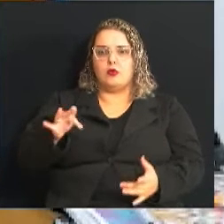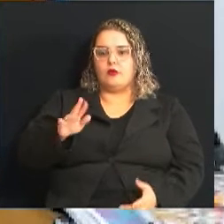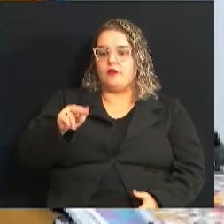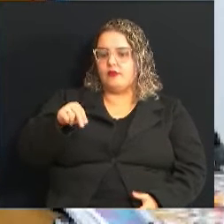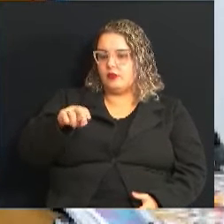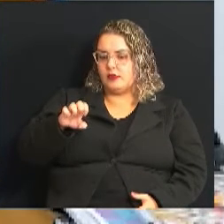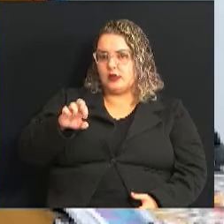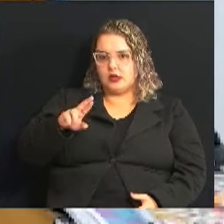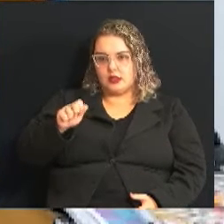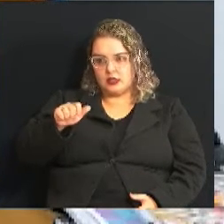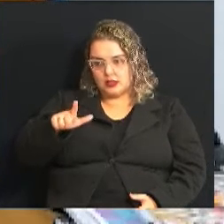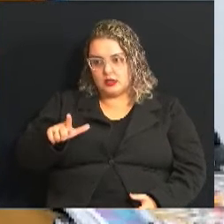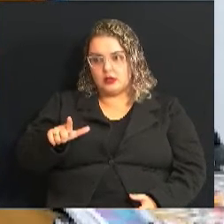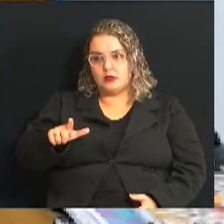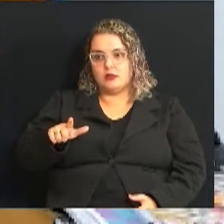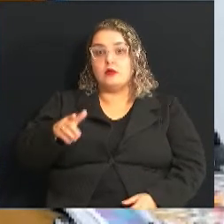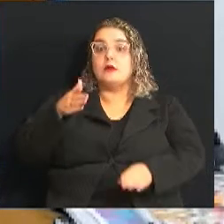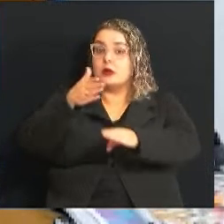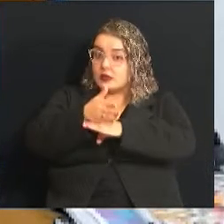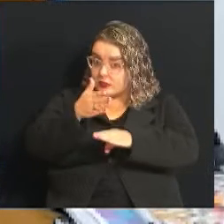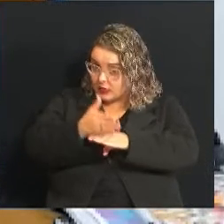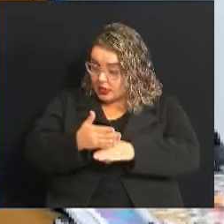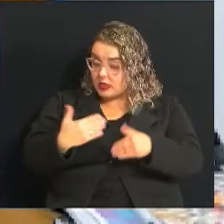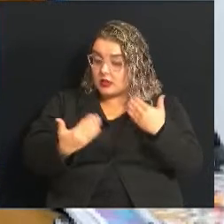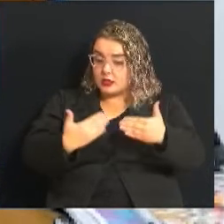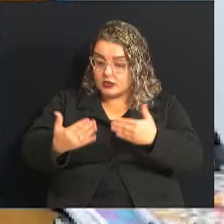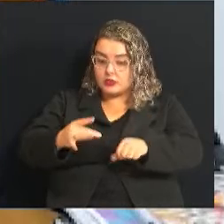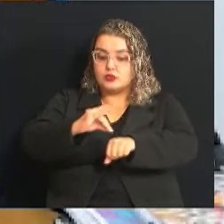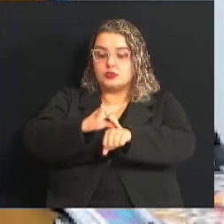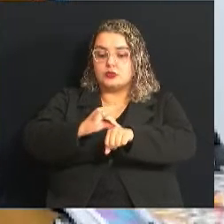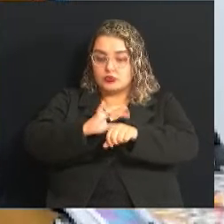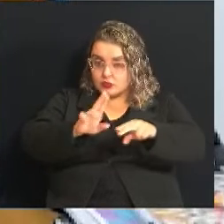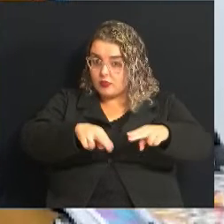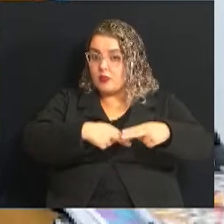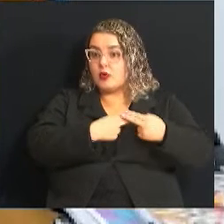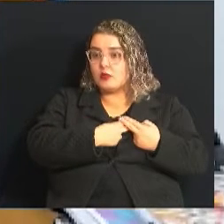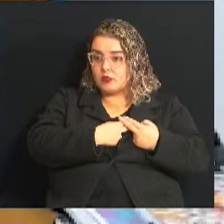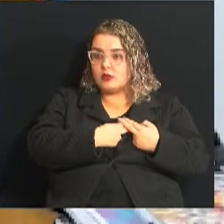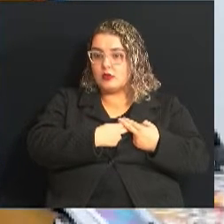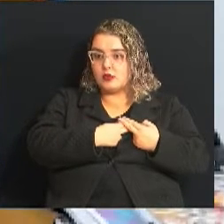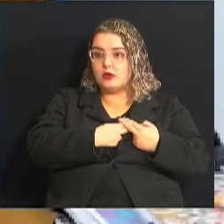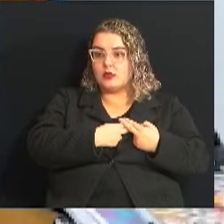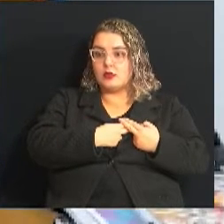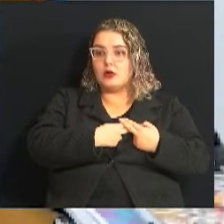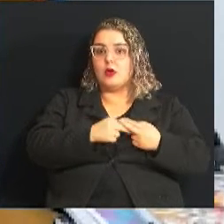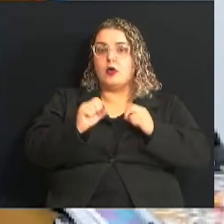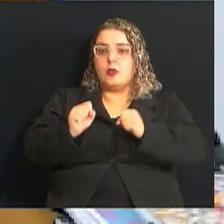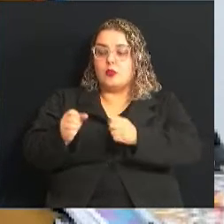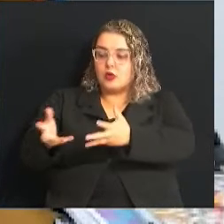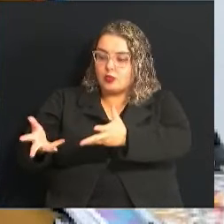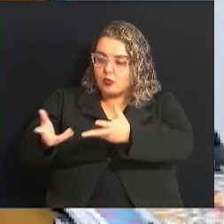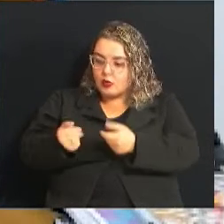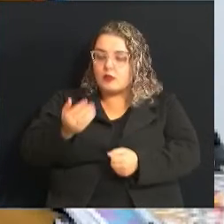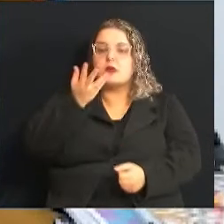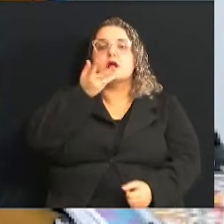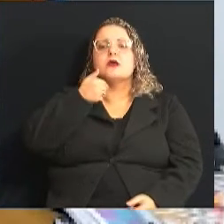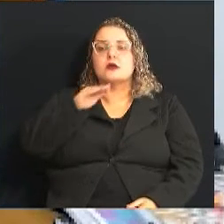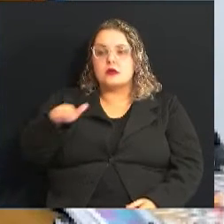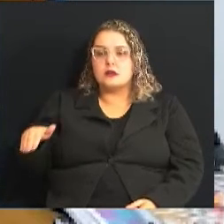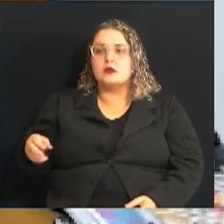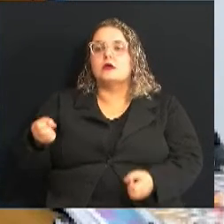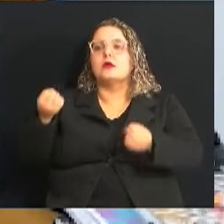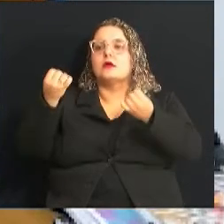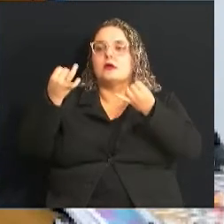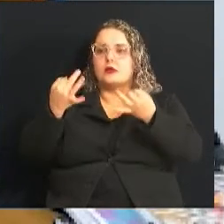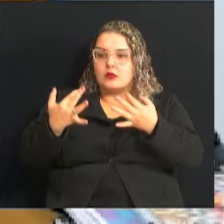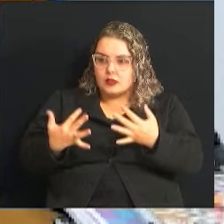enfim, faz parte também do processo de luto. Então, poder convidar essa criança, explicando,